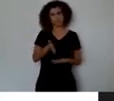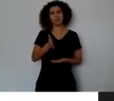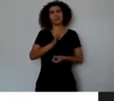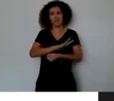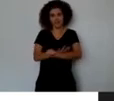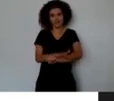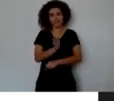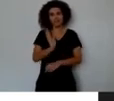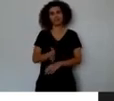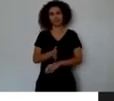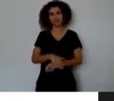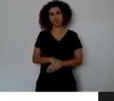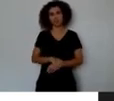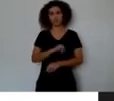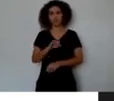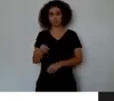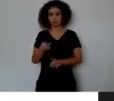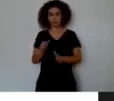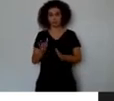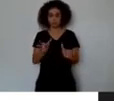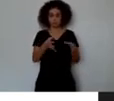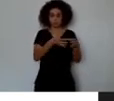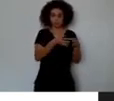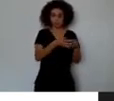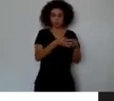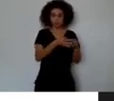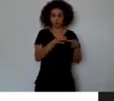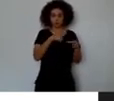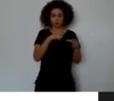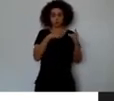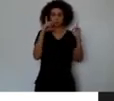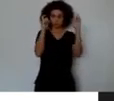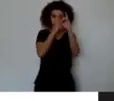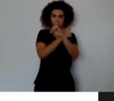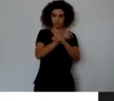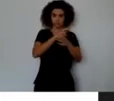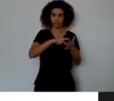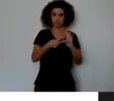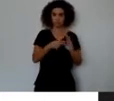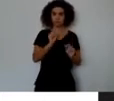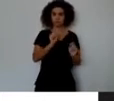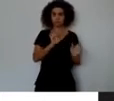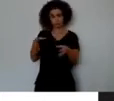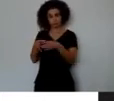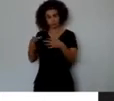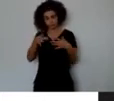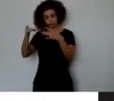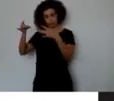existe uma parte da sociedade que está em desvantagem, é porque a outra está em vantagem, se beneficiando dessa